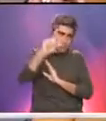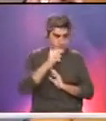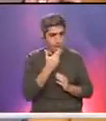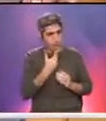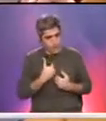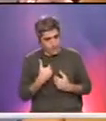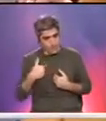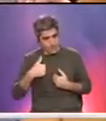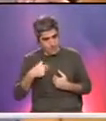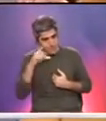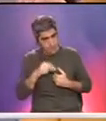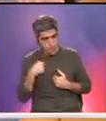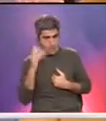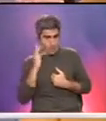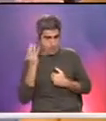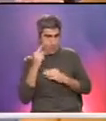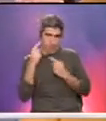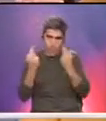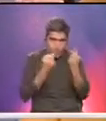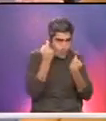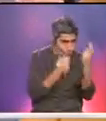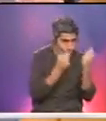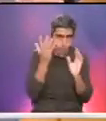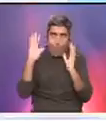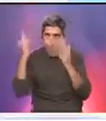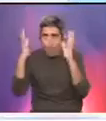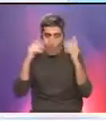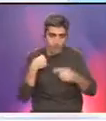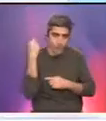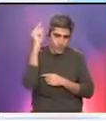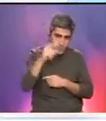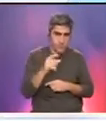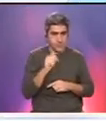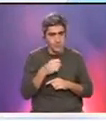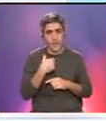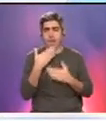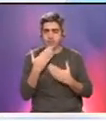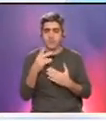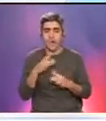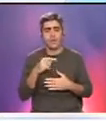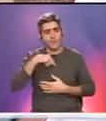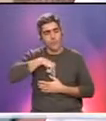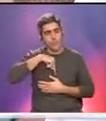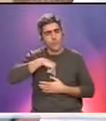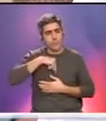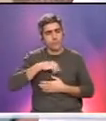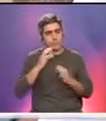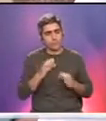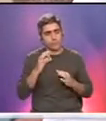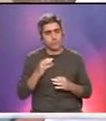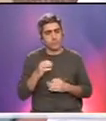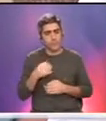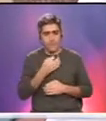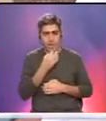A Nossa Senhora, de fato. Andei à procura da terra. Eu posso dizer que uma pessoa dizia, obrigado, estamos a agradecer, mas no fundo, eu falo por mim,